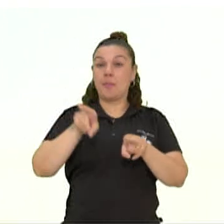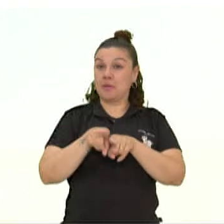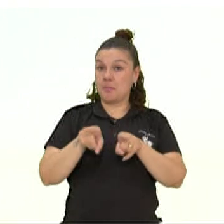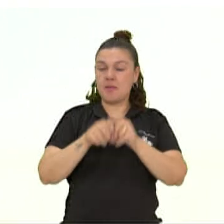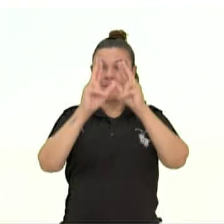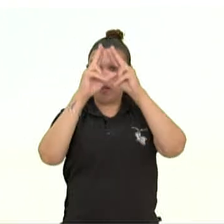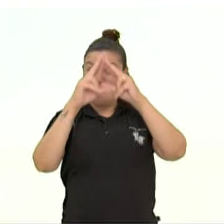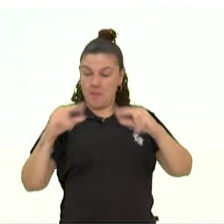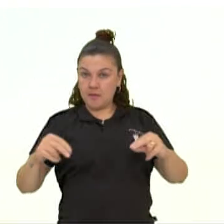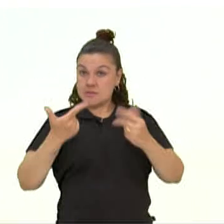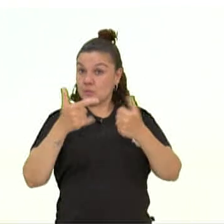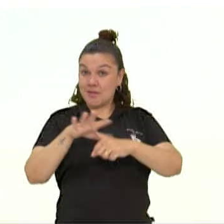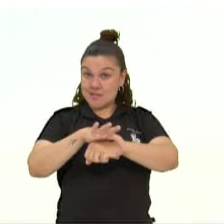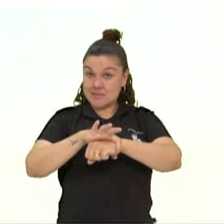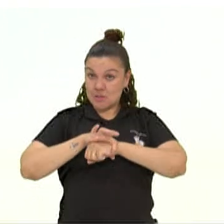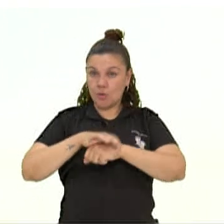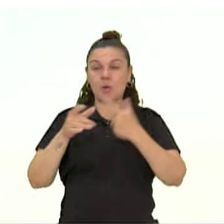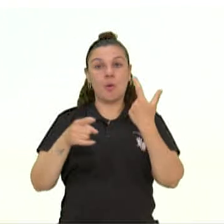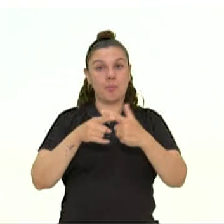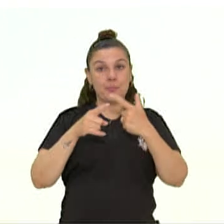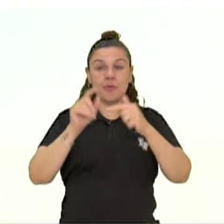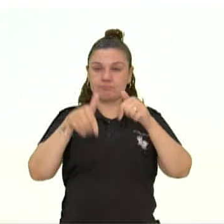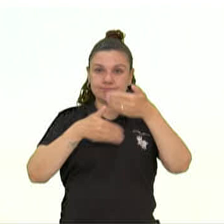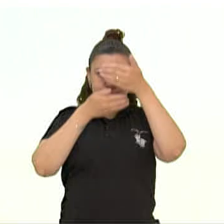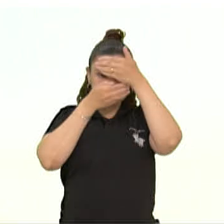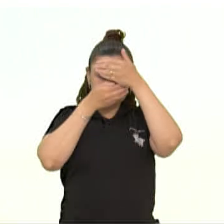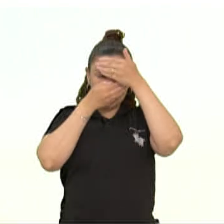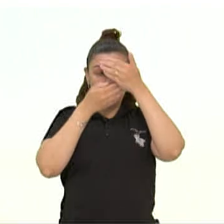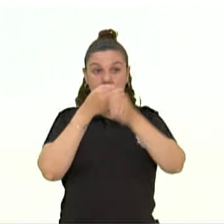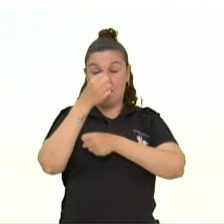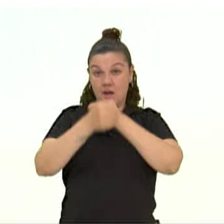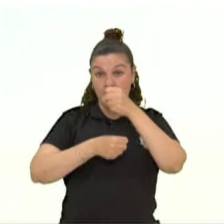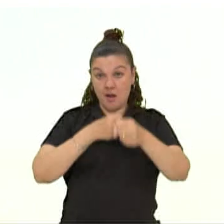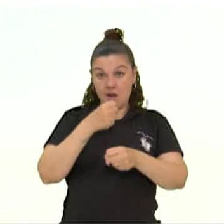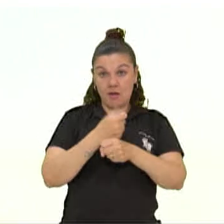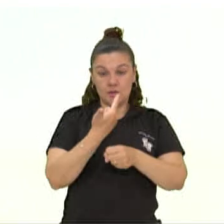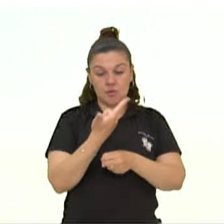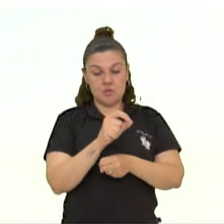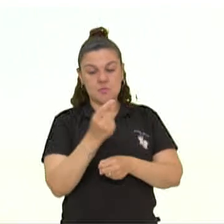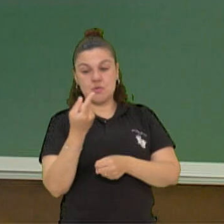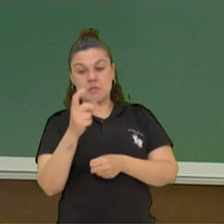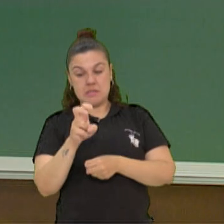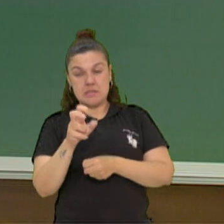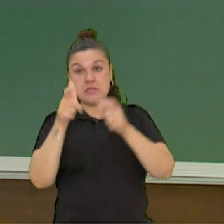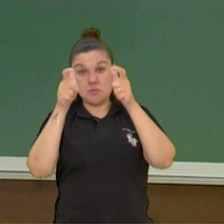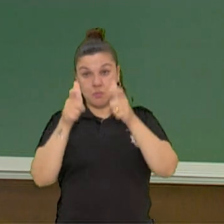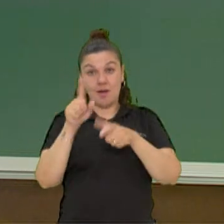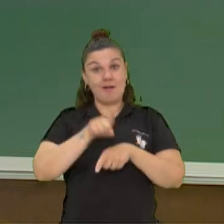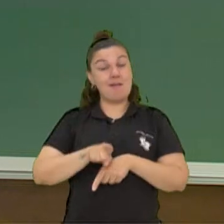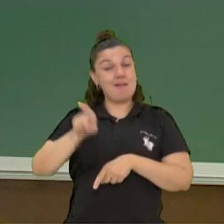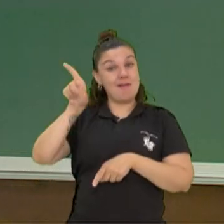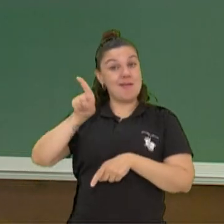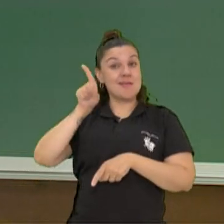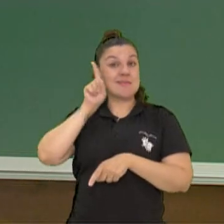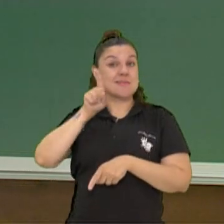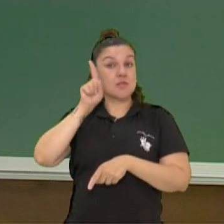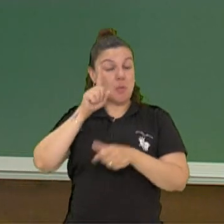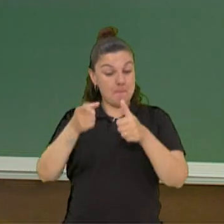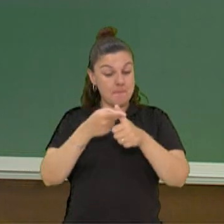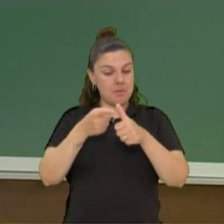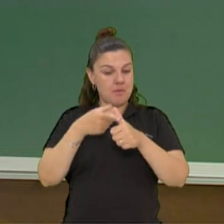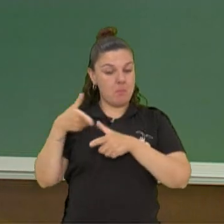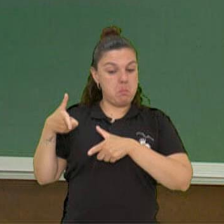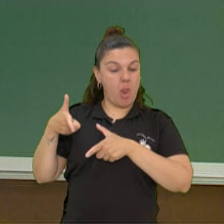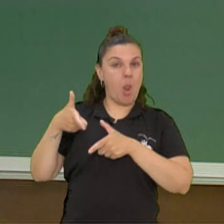cidade insegura pela questão do terrorismo. Né? Em 2015, a Embaixada dos Estados Unidos foi atacada, né, pela primeira vez em